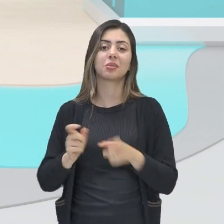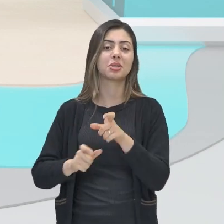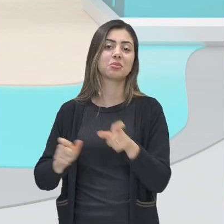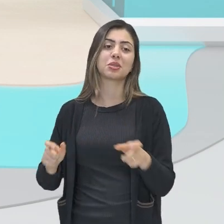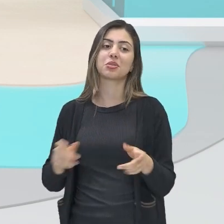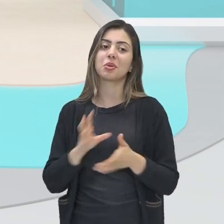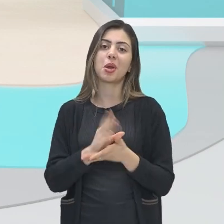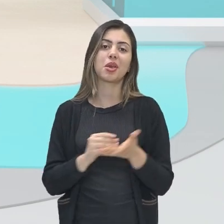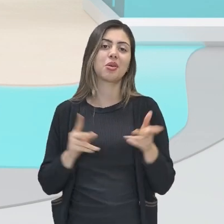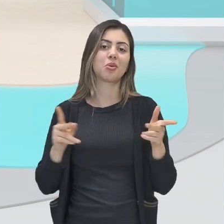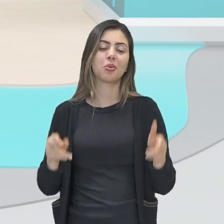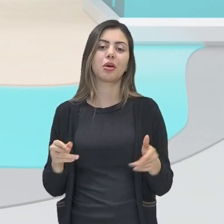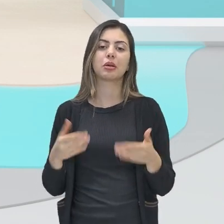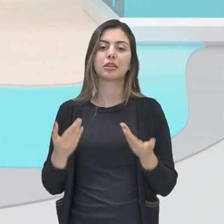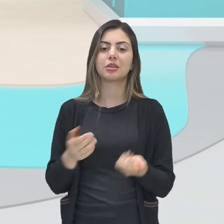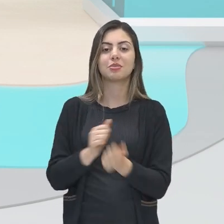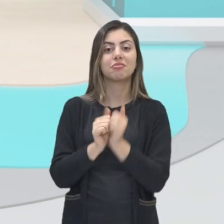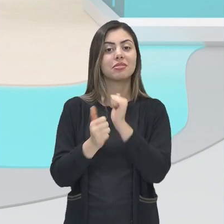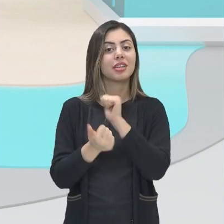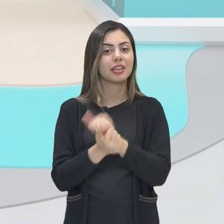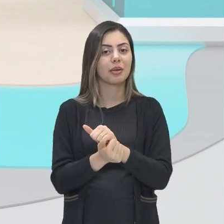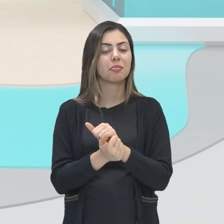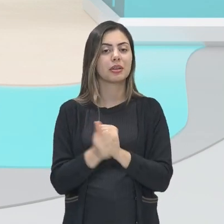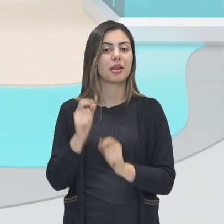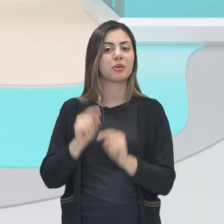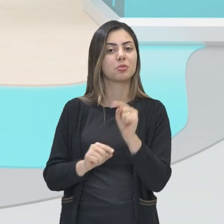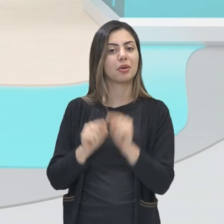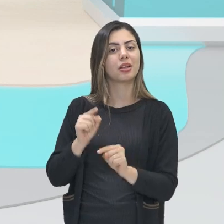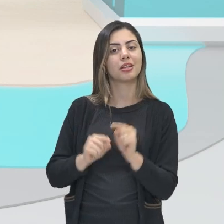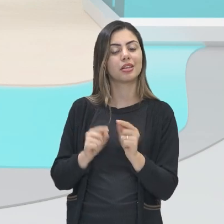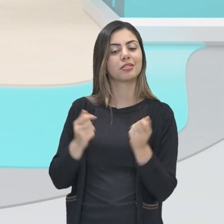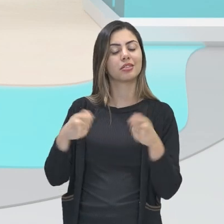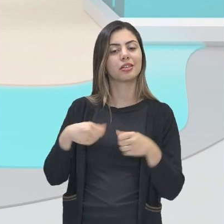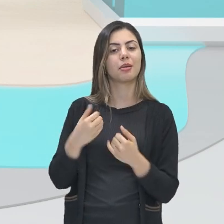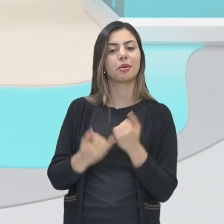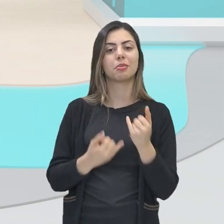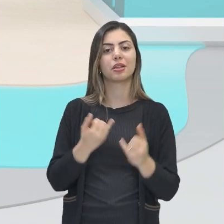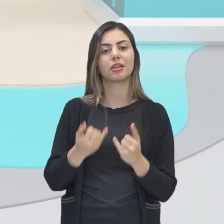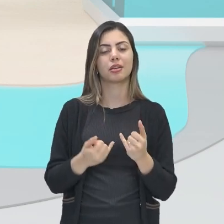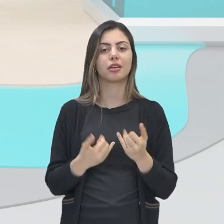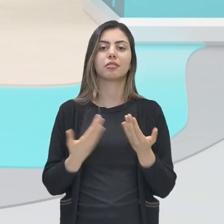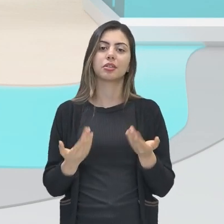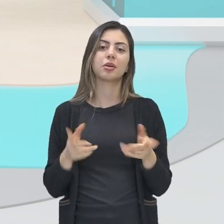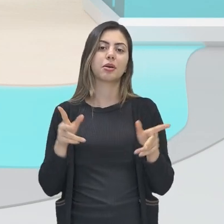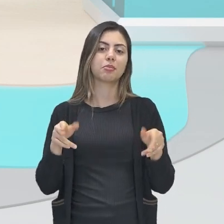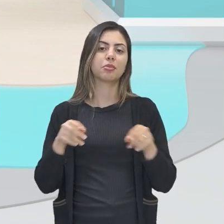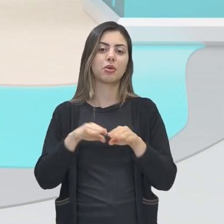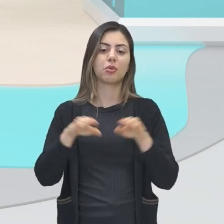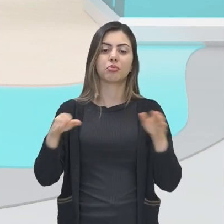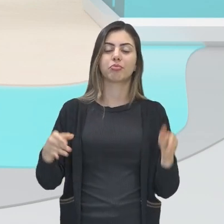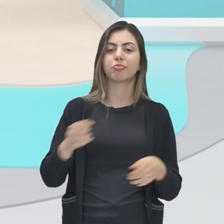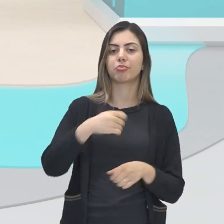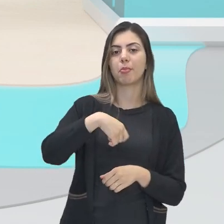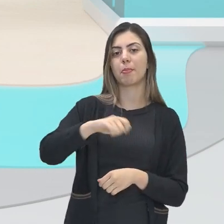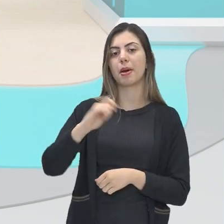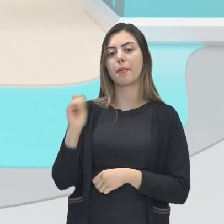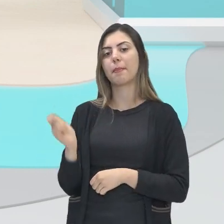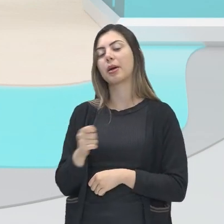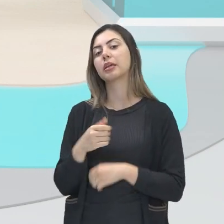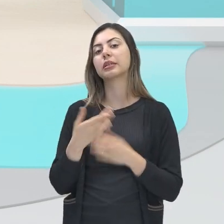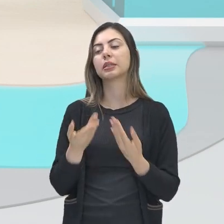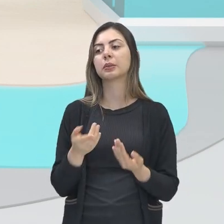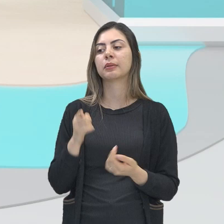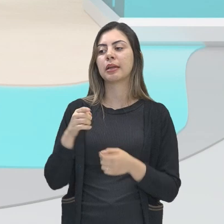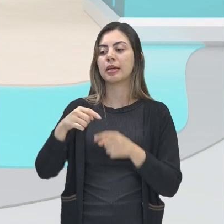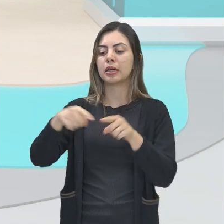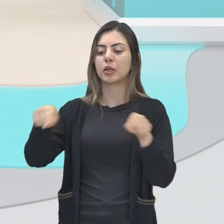né? Então o pessoal começou a improvisar também com o tênis, né? Ah, não temos uma quadra, não tem como a gente fazer